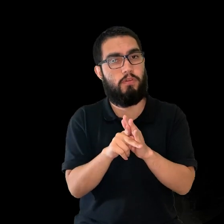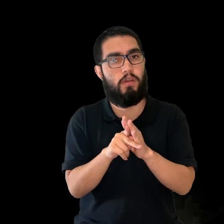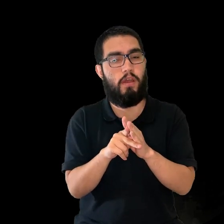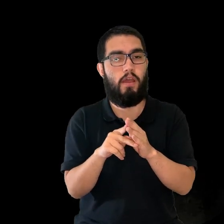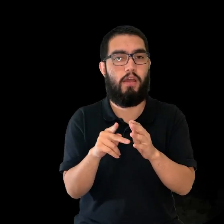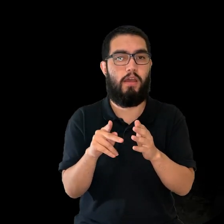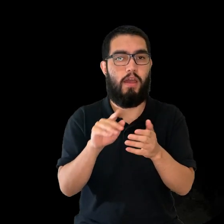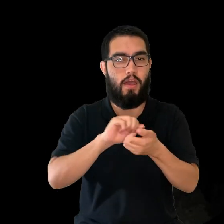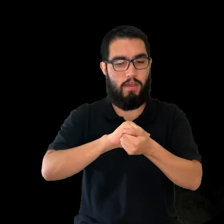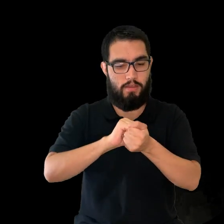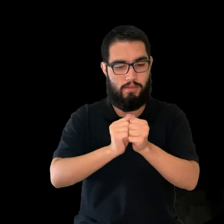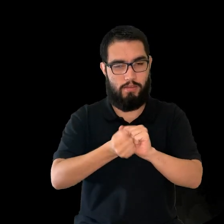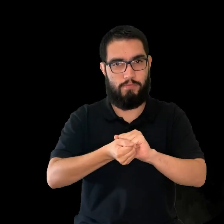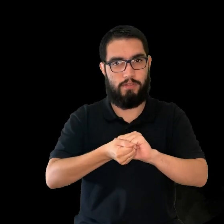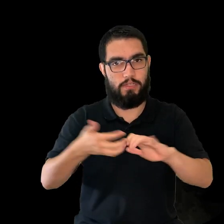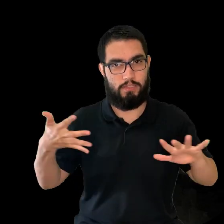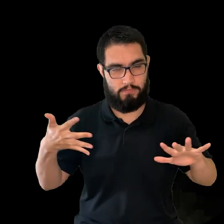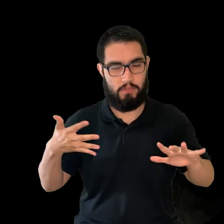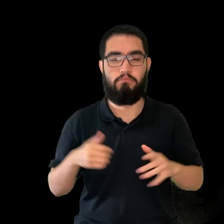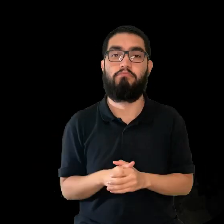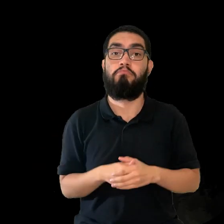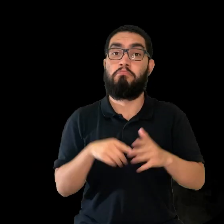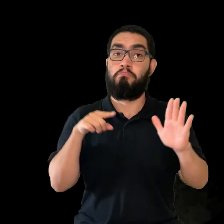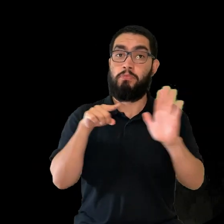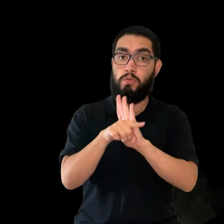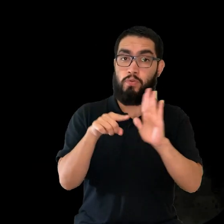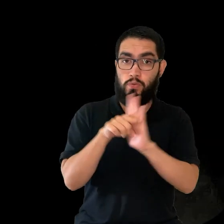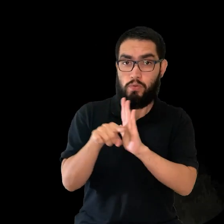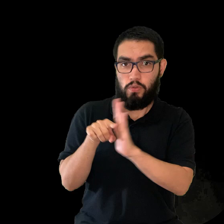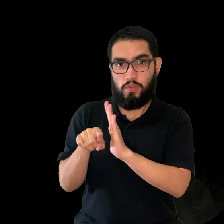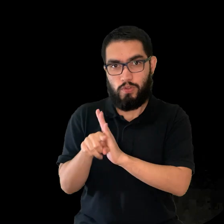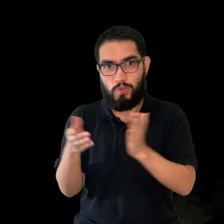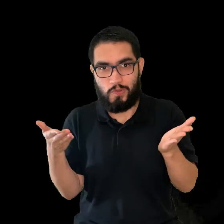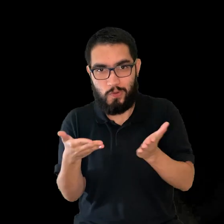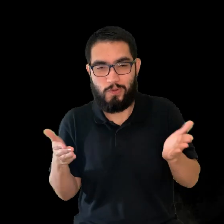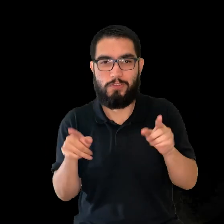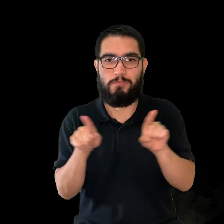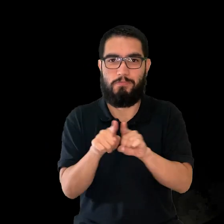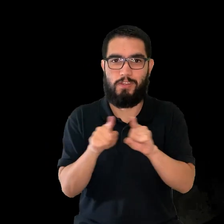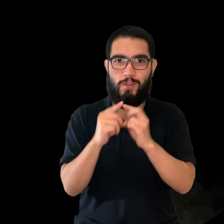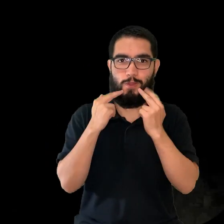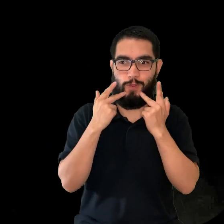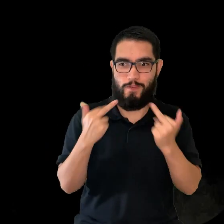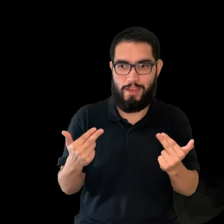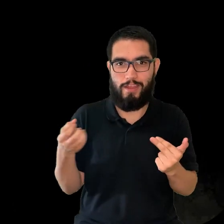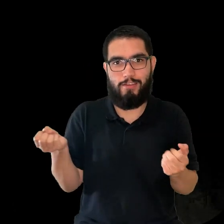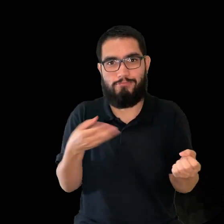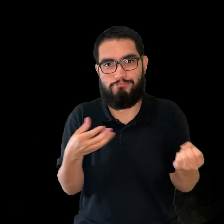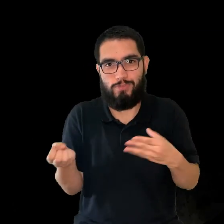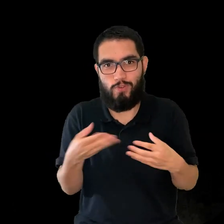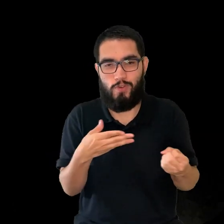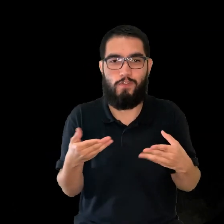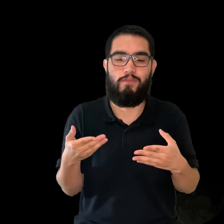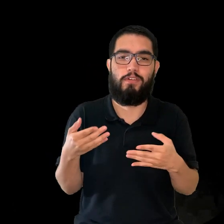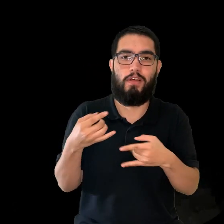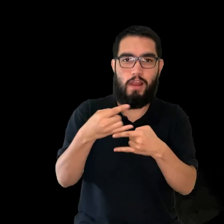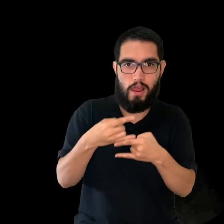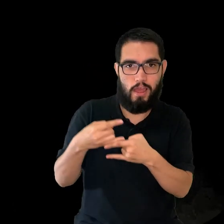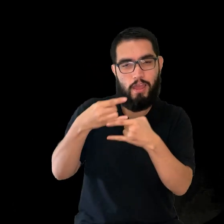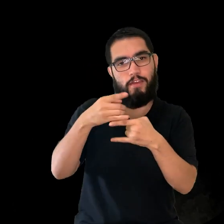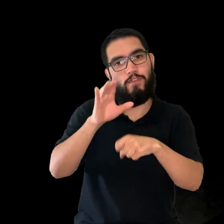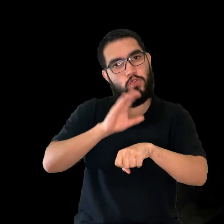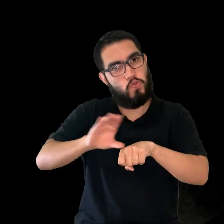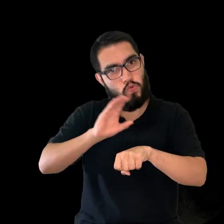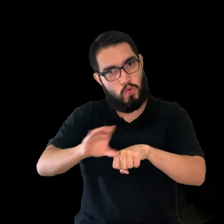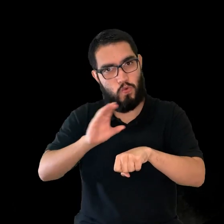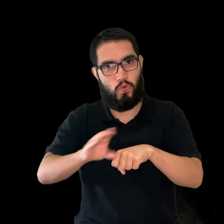do Adapt Libras. Então, tanto essas perguntas de hoje, quanto as novidades que terão referente às lives, ou